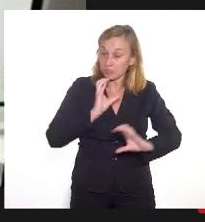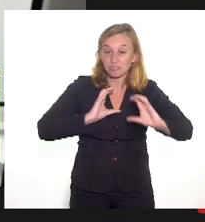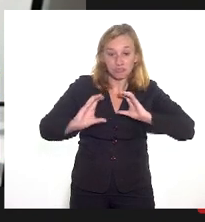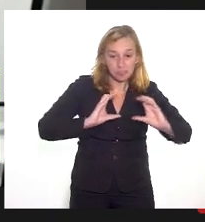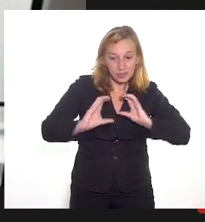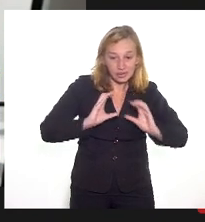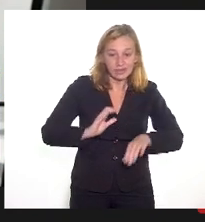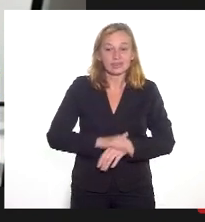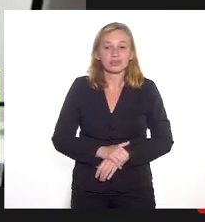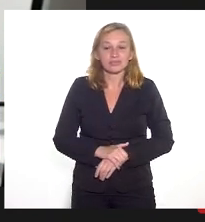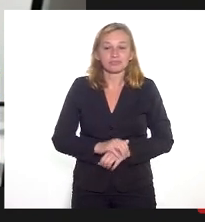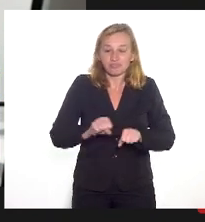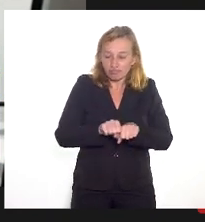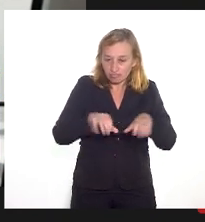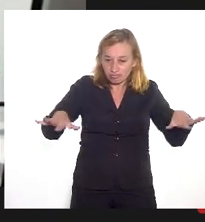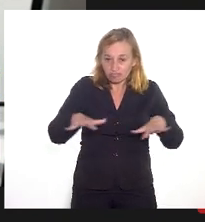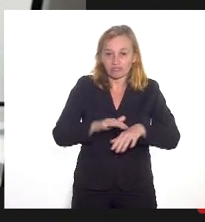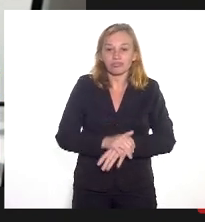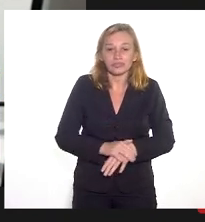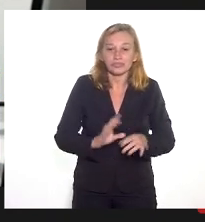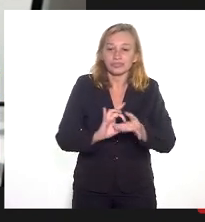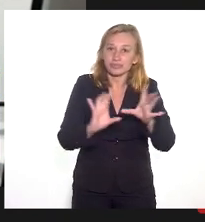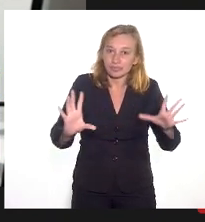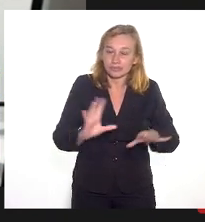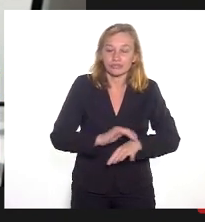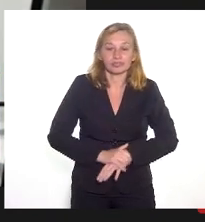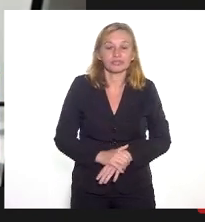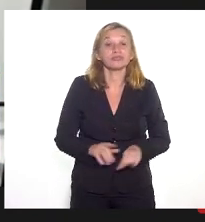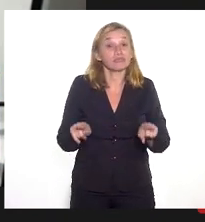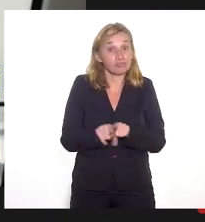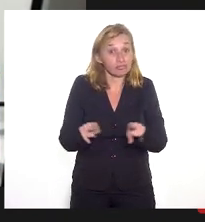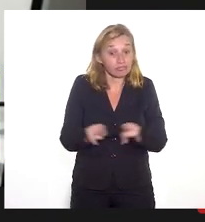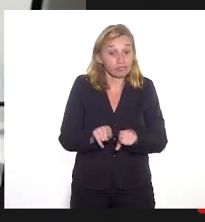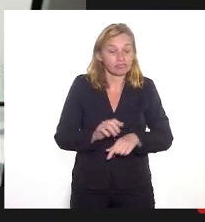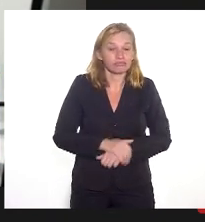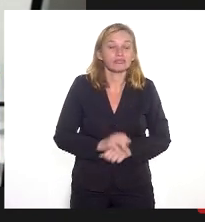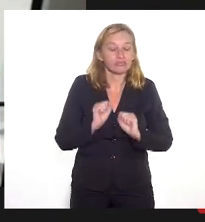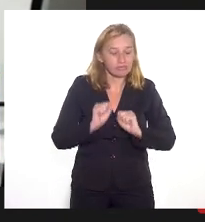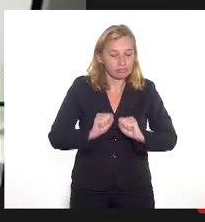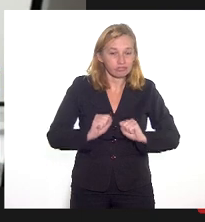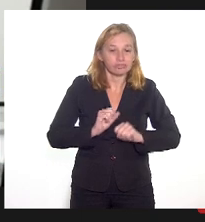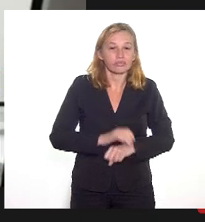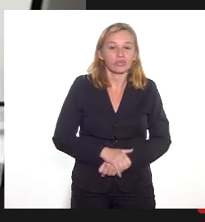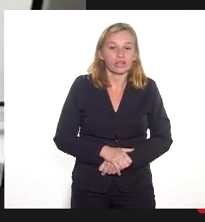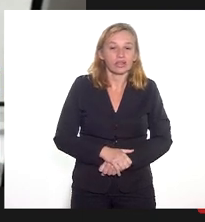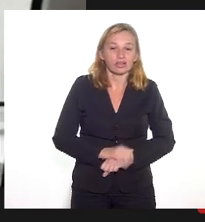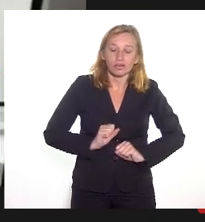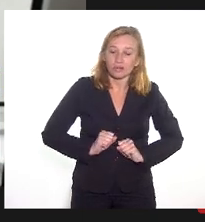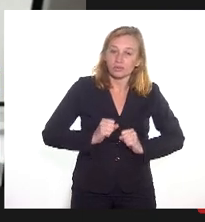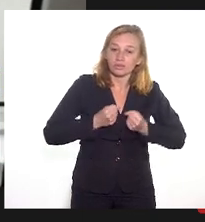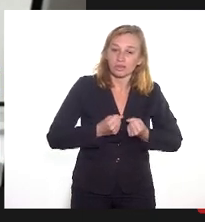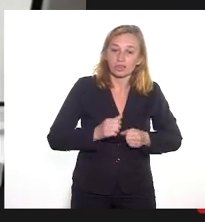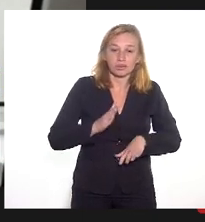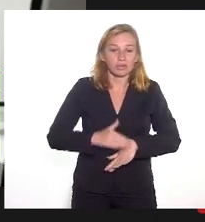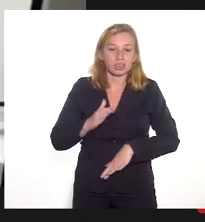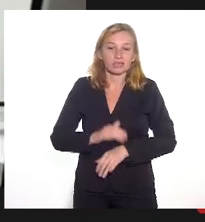comunicação ampla e democrática. E também a gente pode fortalecer